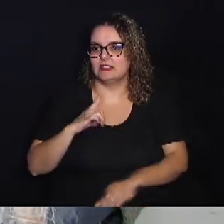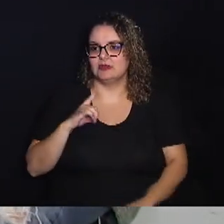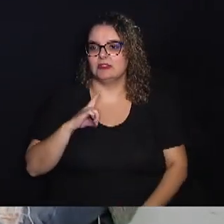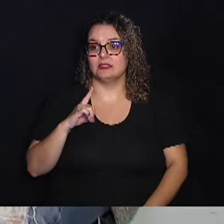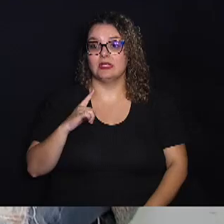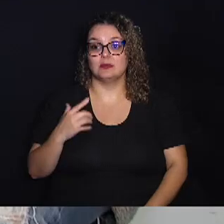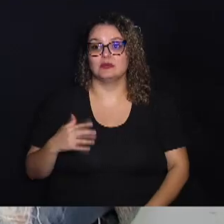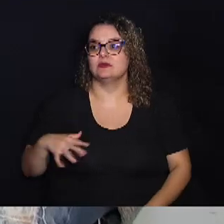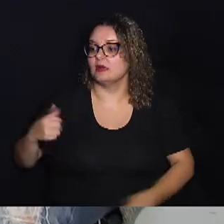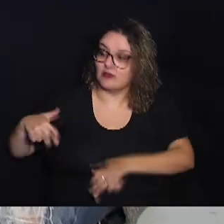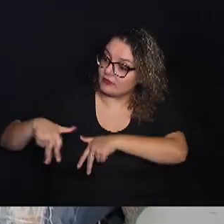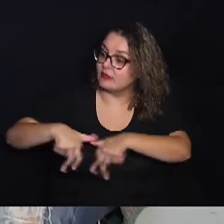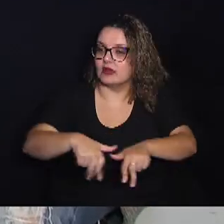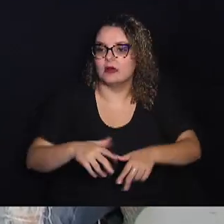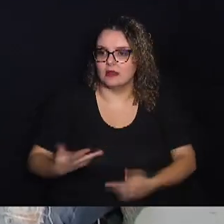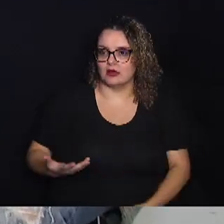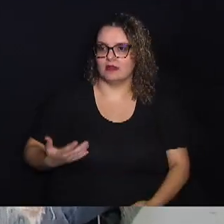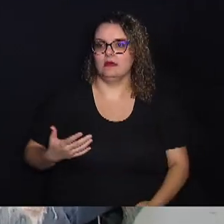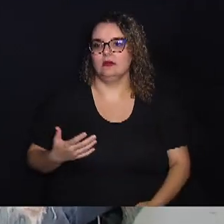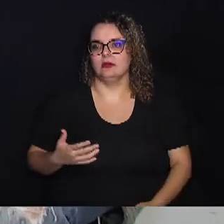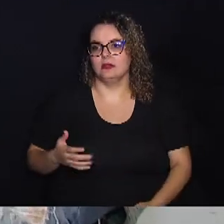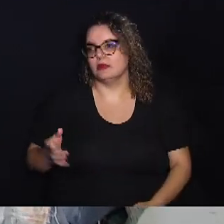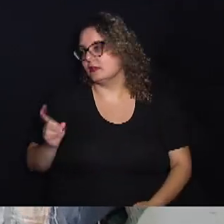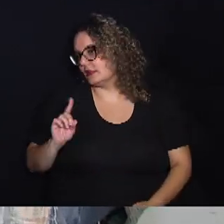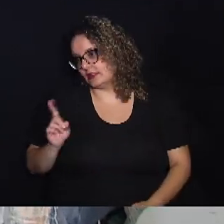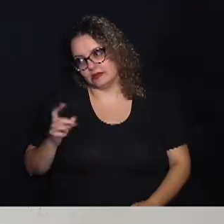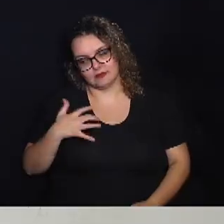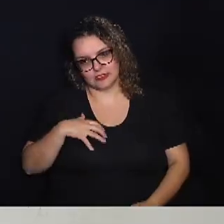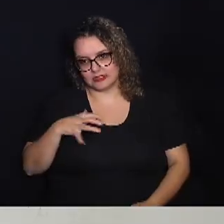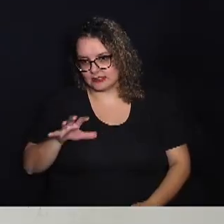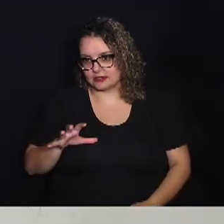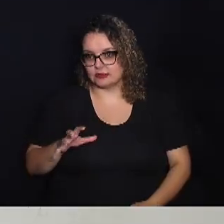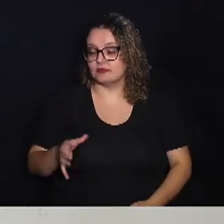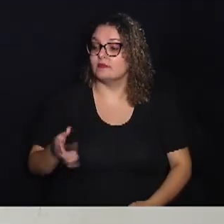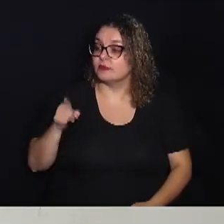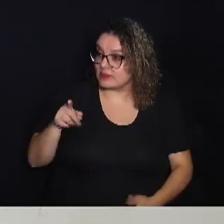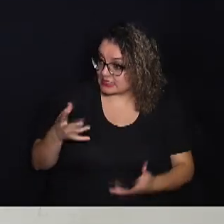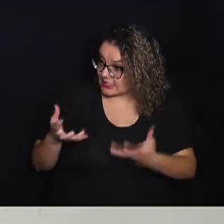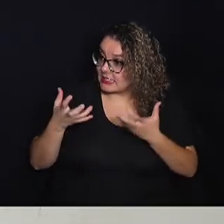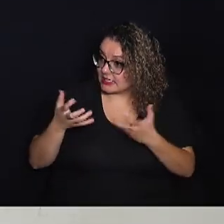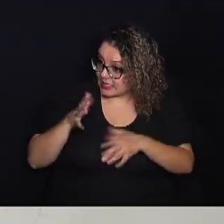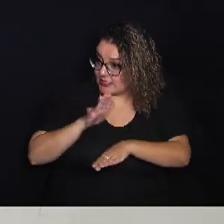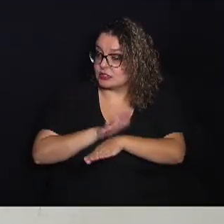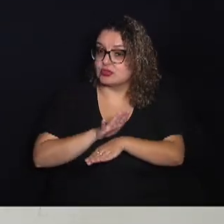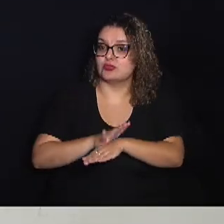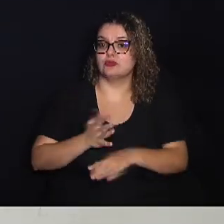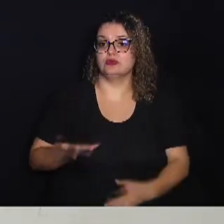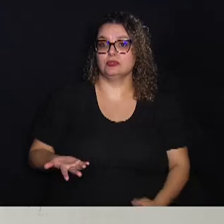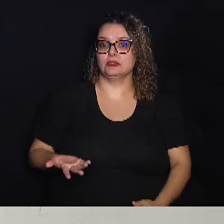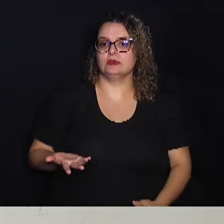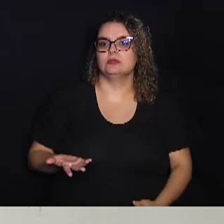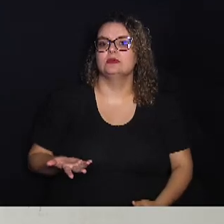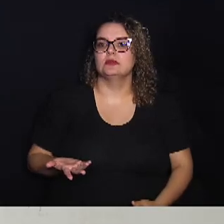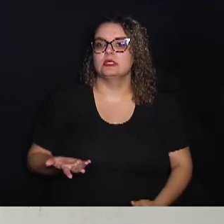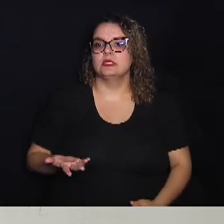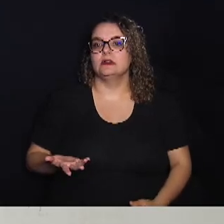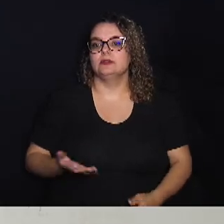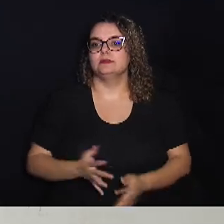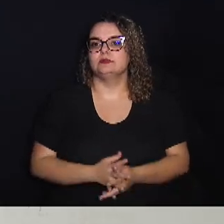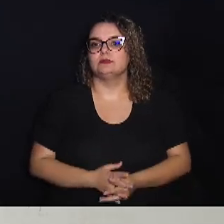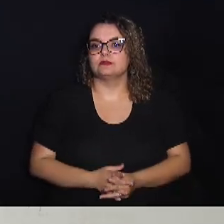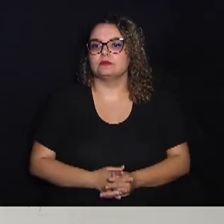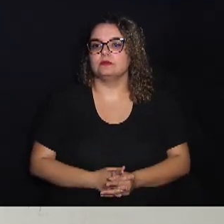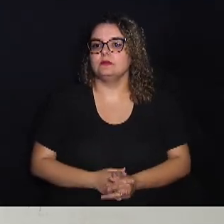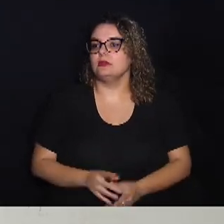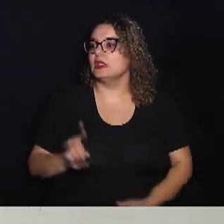chegar e falar assim, vamos lá, eu vou te atravessar. E não é assim. Então você tem que chegar para ele e perguntar para ele se ele quer a tua ajuda. E não é